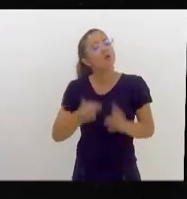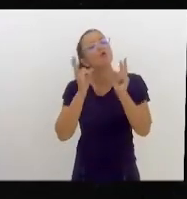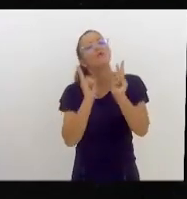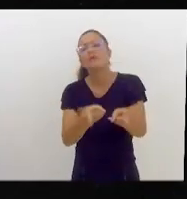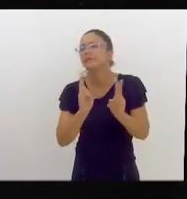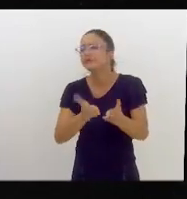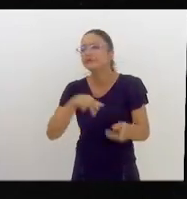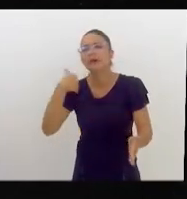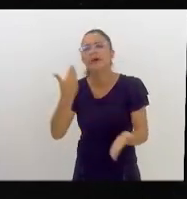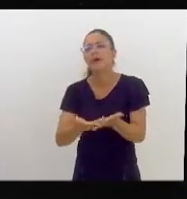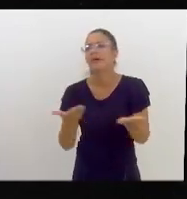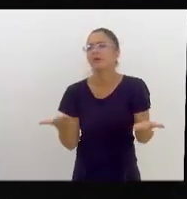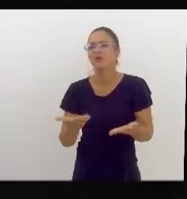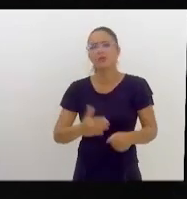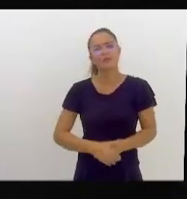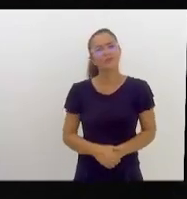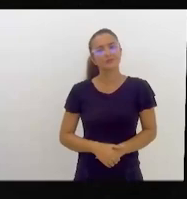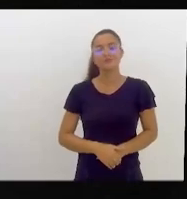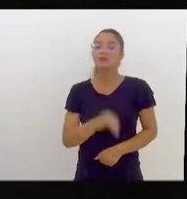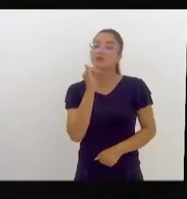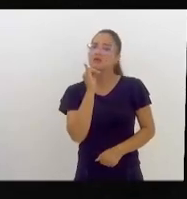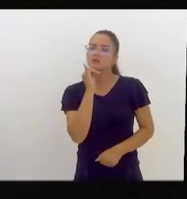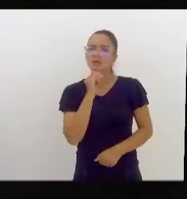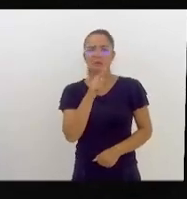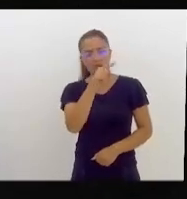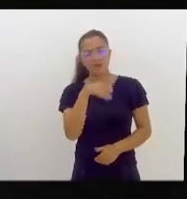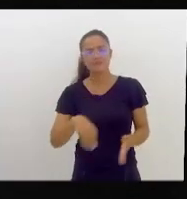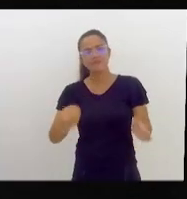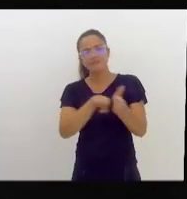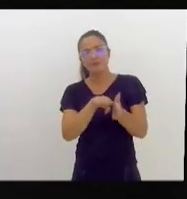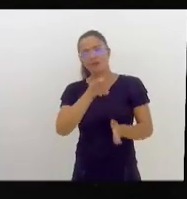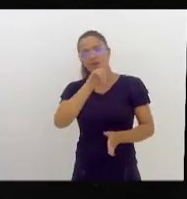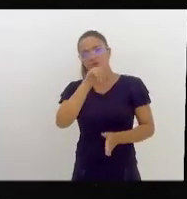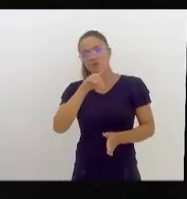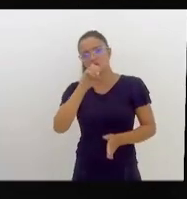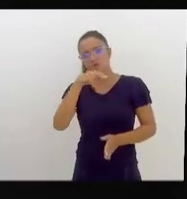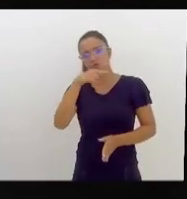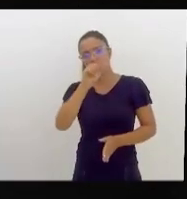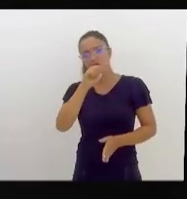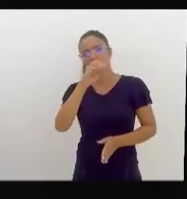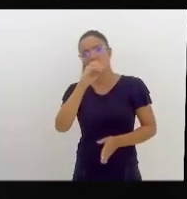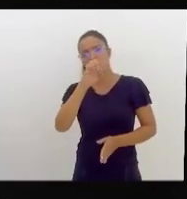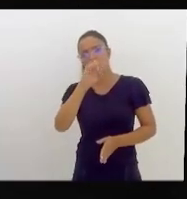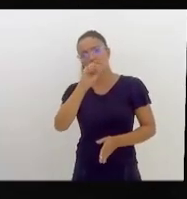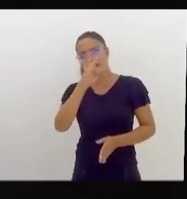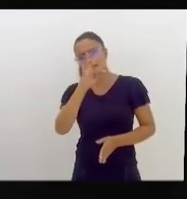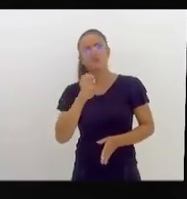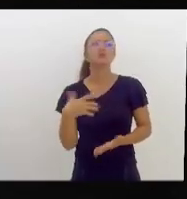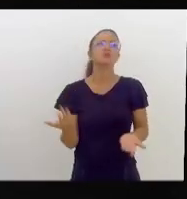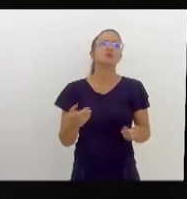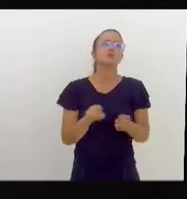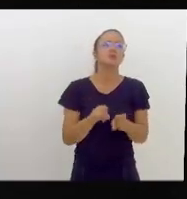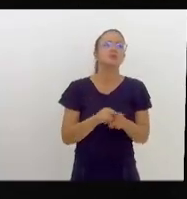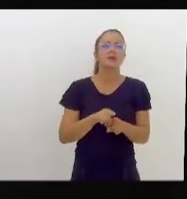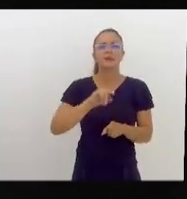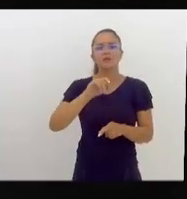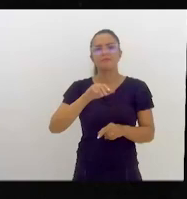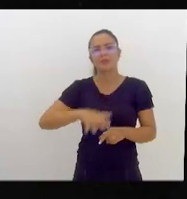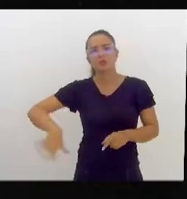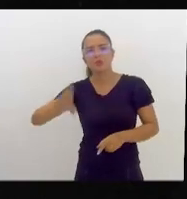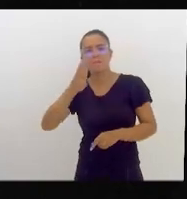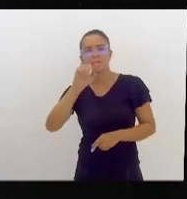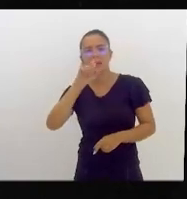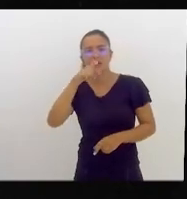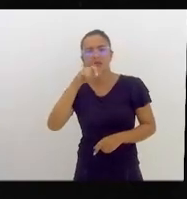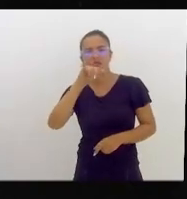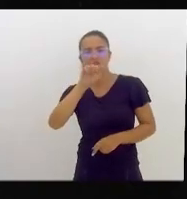situação. O ramal, tanto da Baixada quanto da Zona Oeste, algumas estações estão na mão do narcotráfico. E a